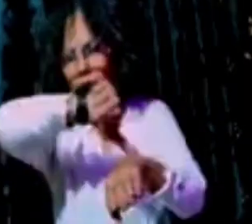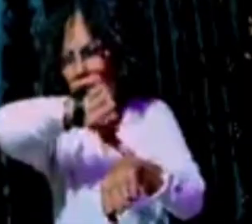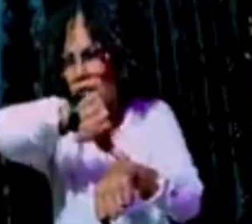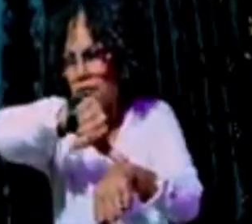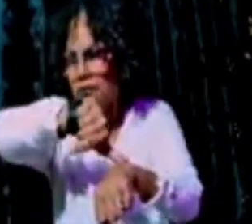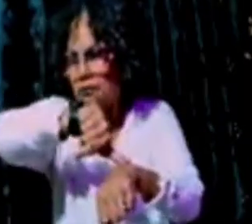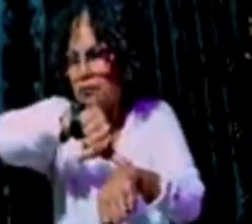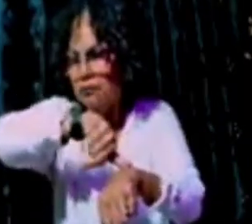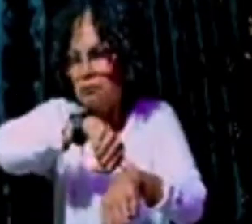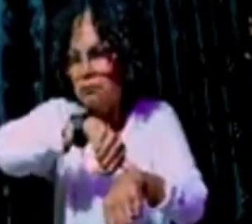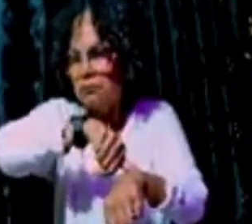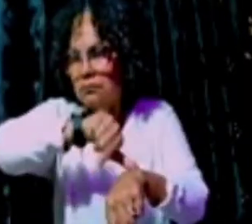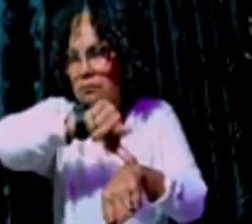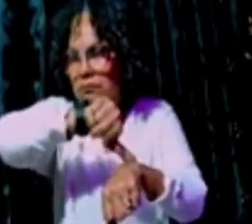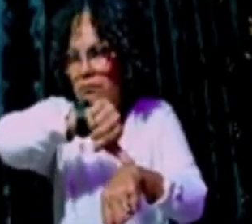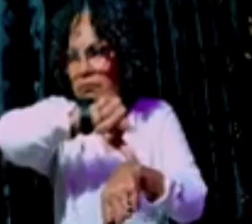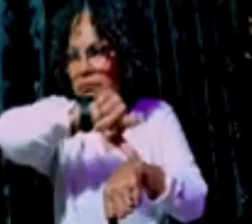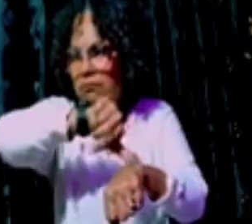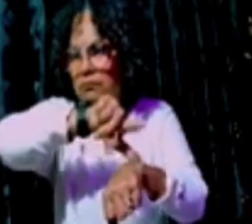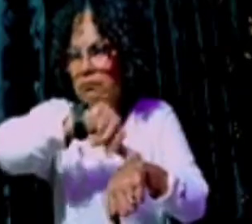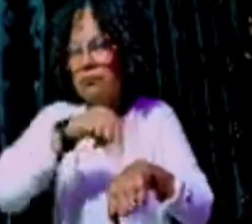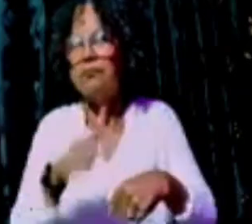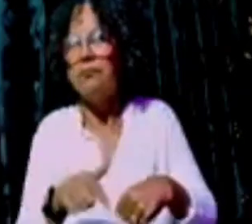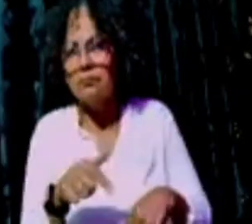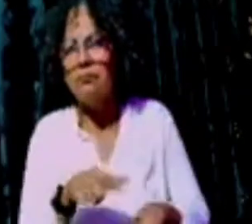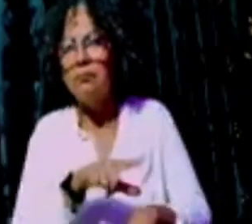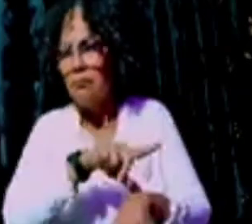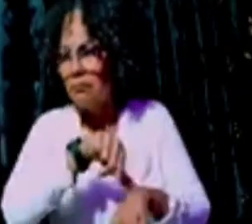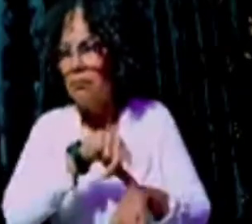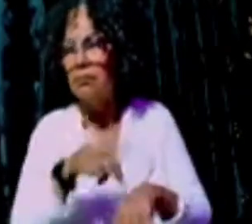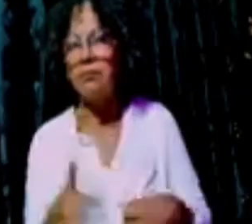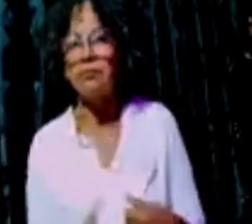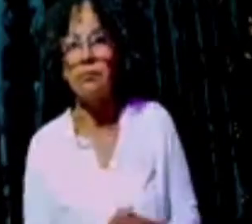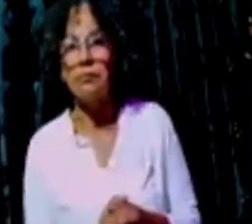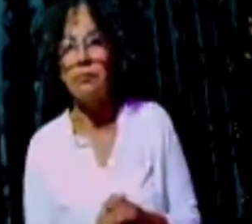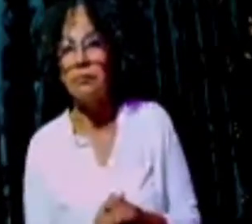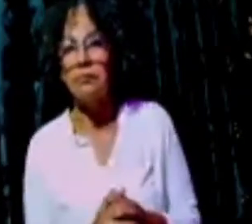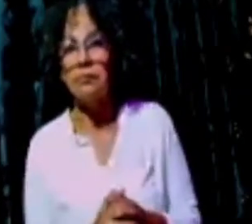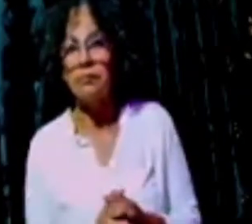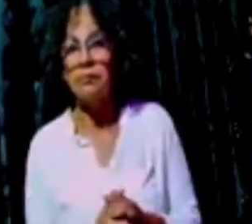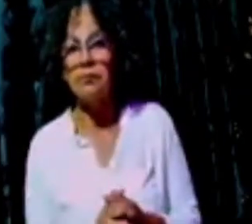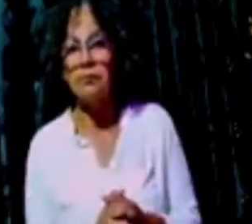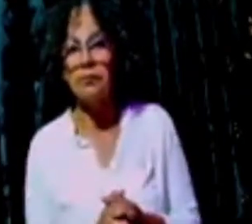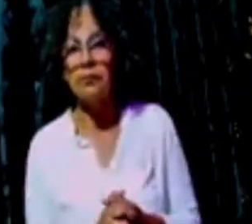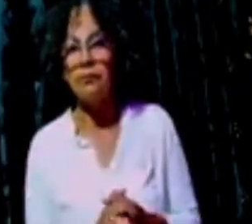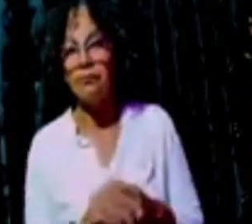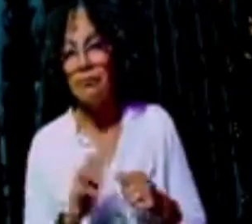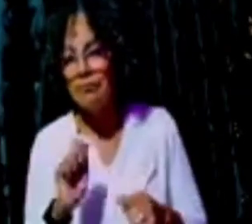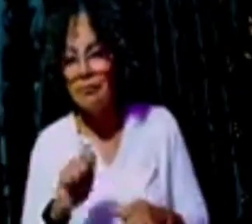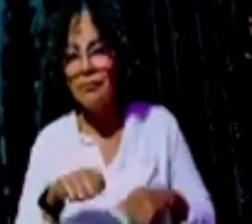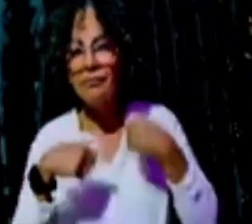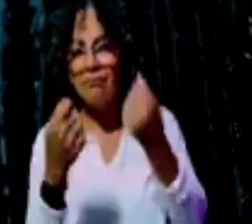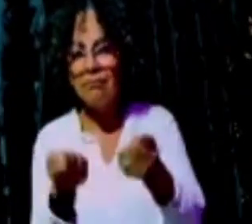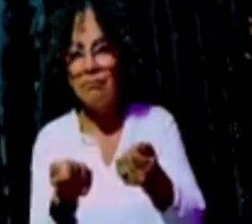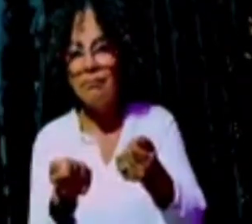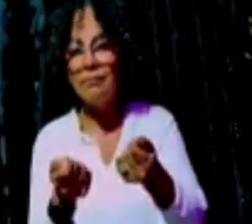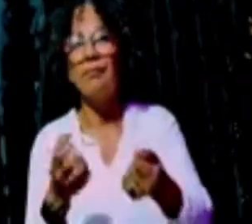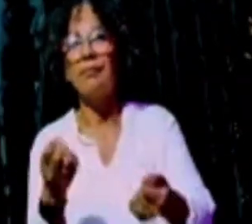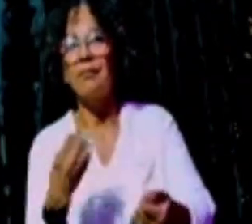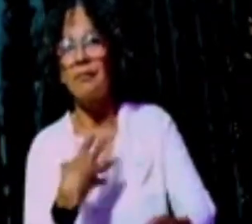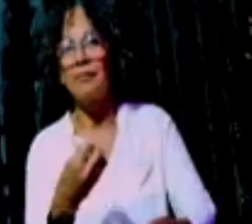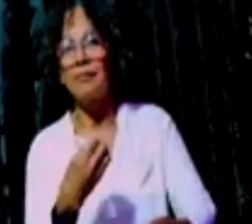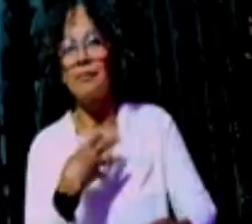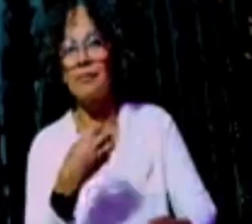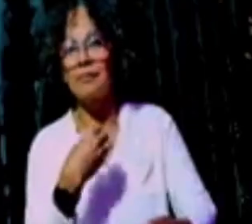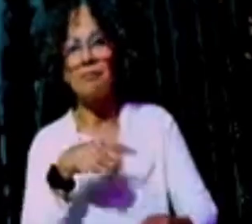no pulso, né? E você faz esse sinal aqui, a hora. Ela já estava ensinando um sinal em que ela